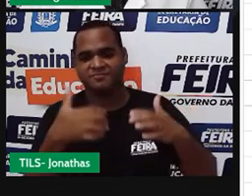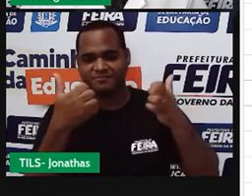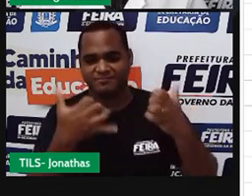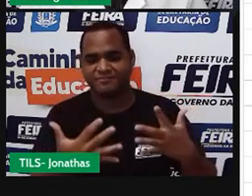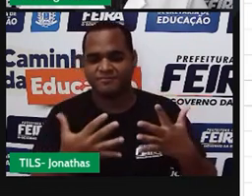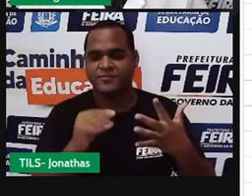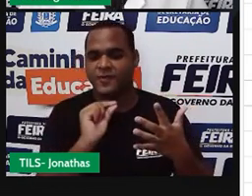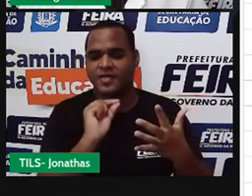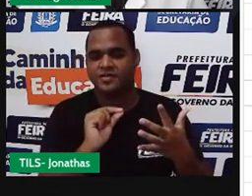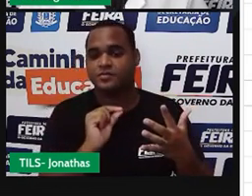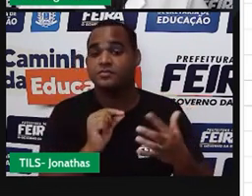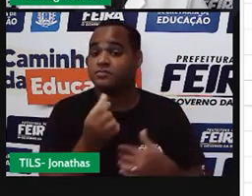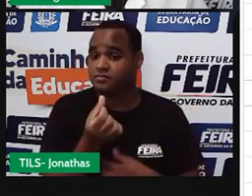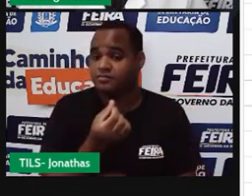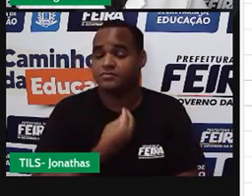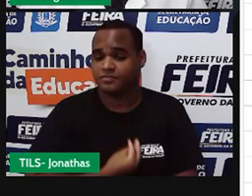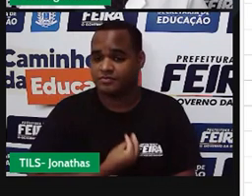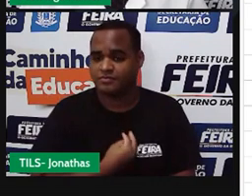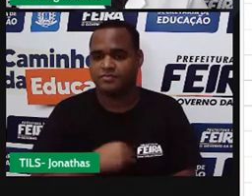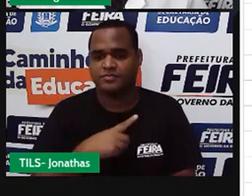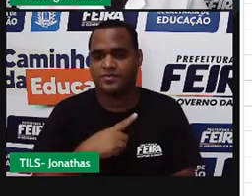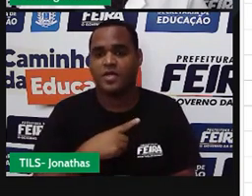né então